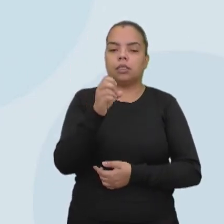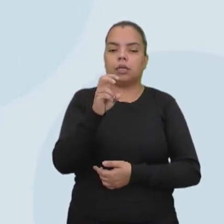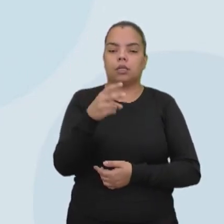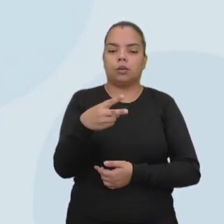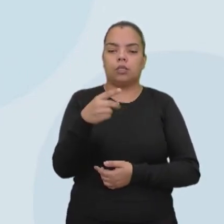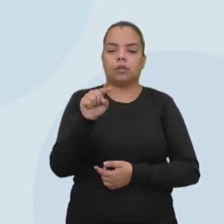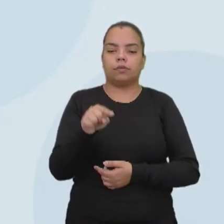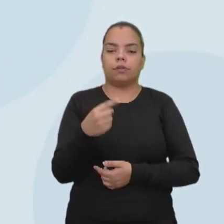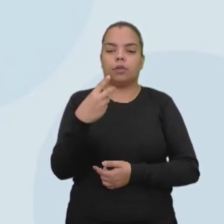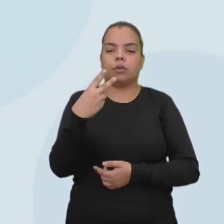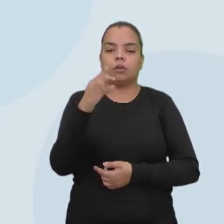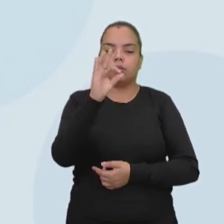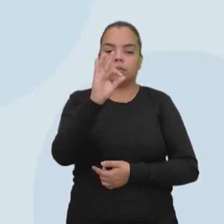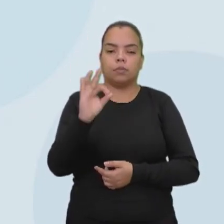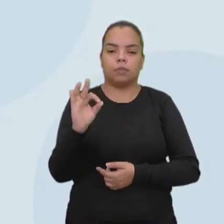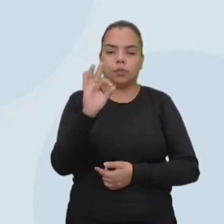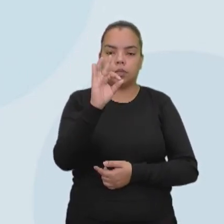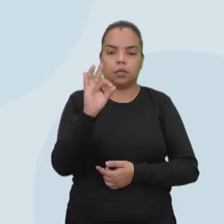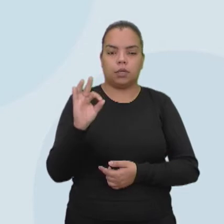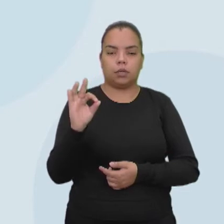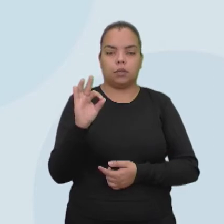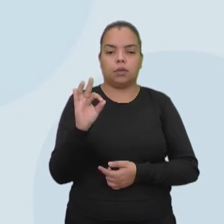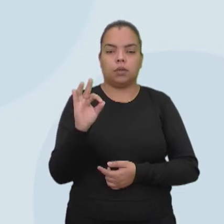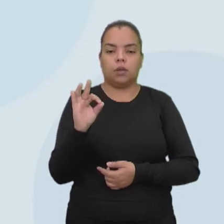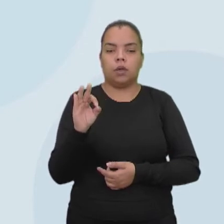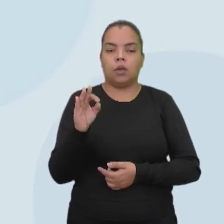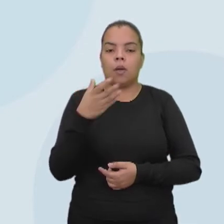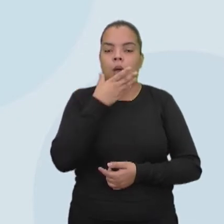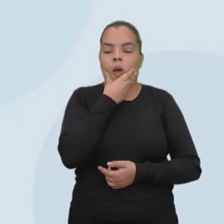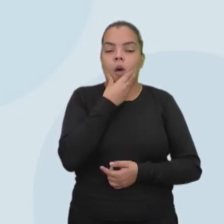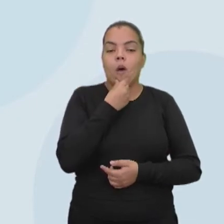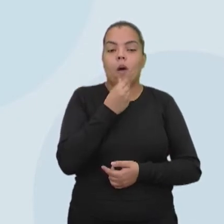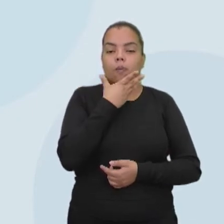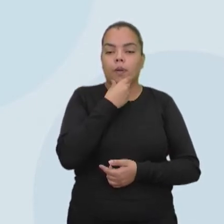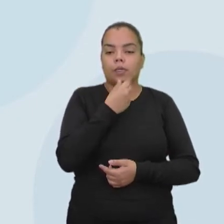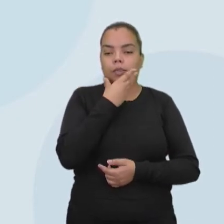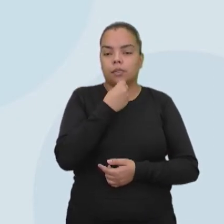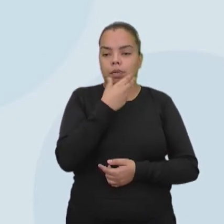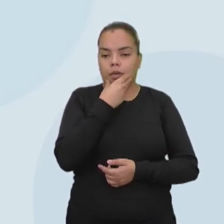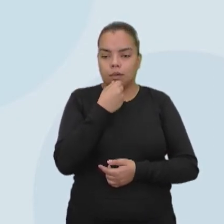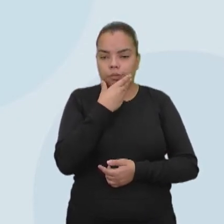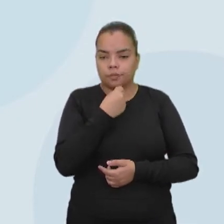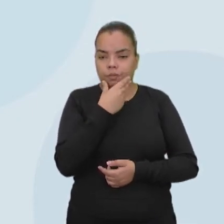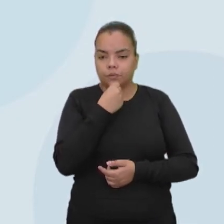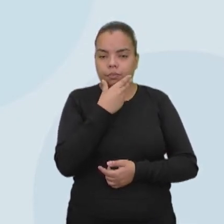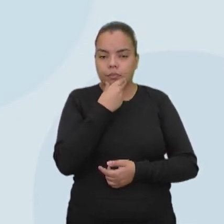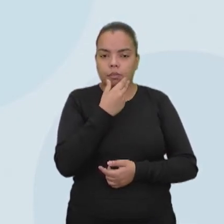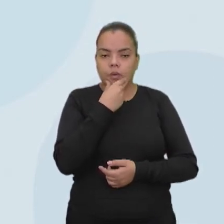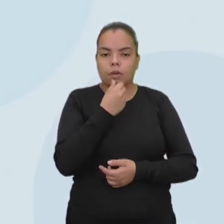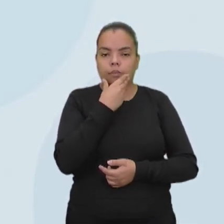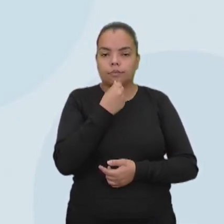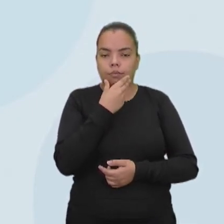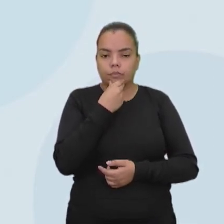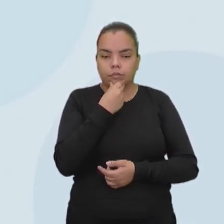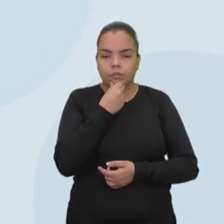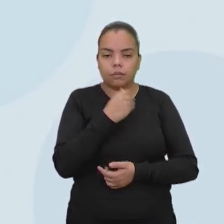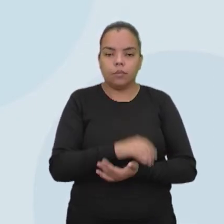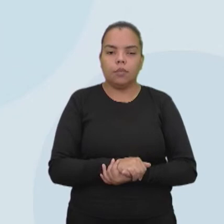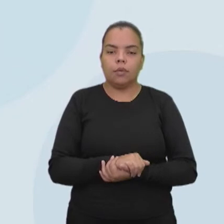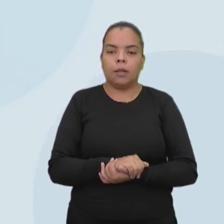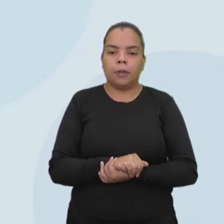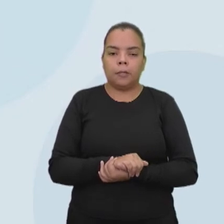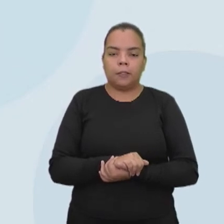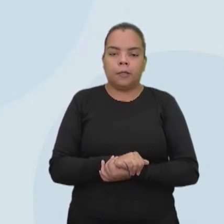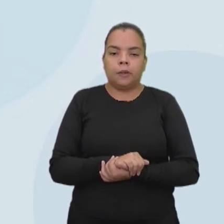62,2%. Isso da representação política é dado de 2017. Né, cargos gerenciais, dados de 2016.